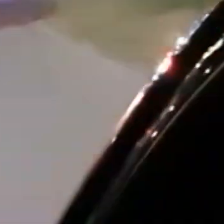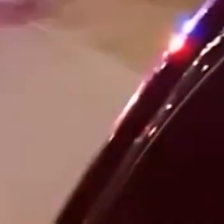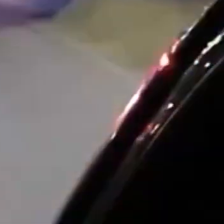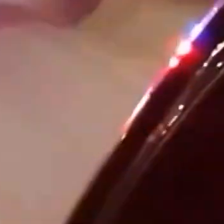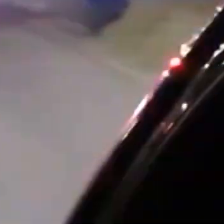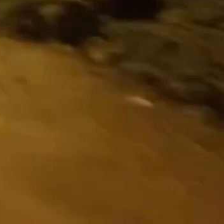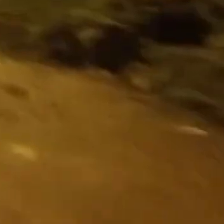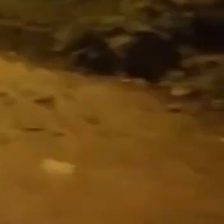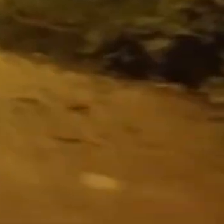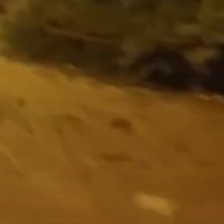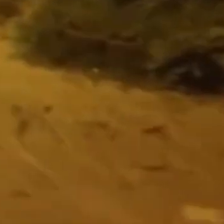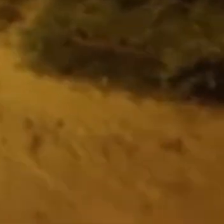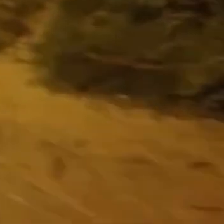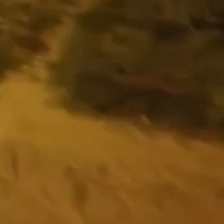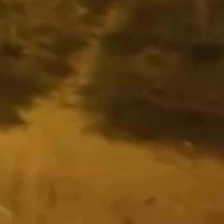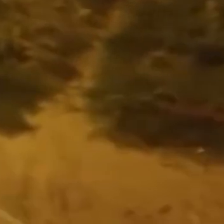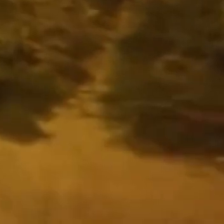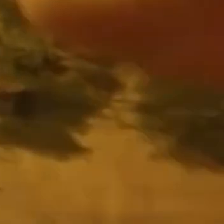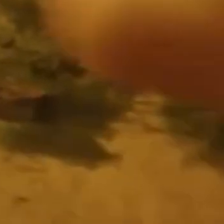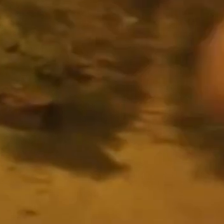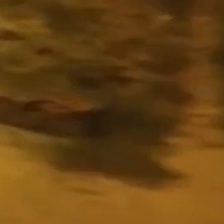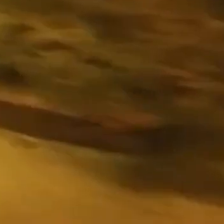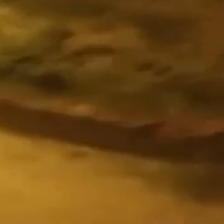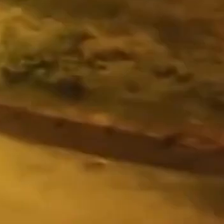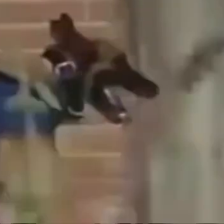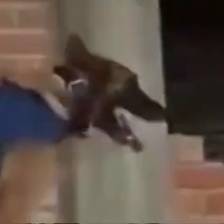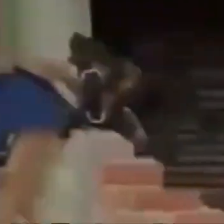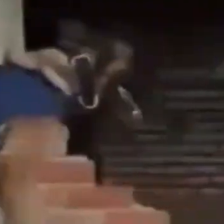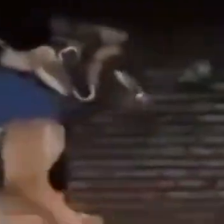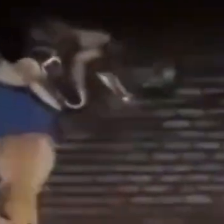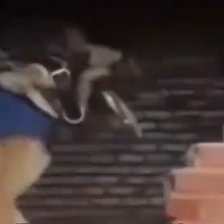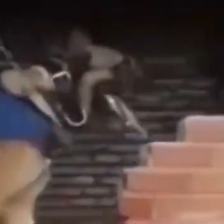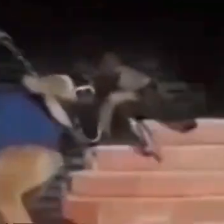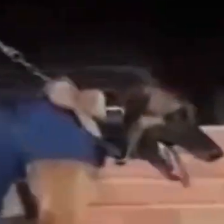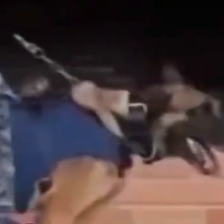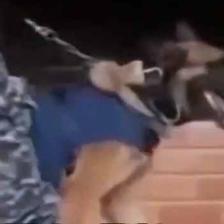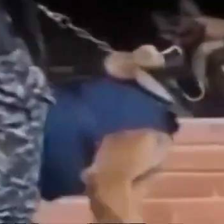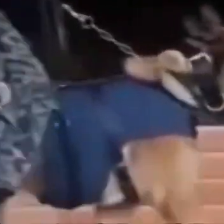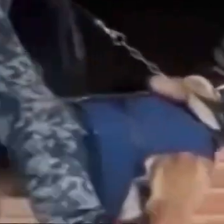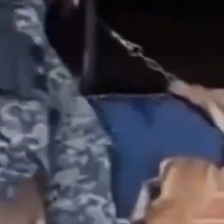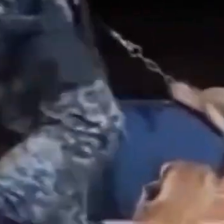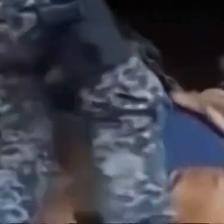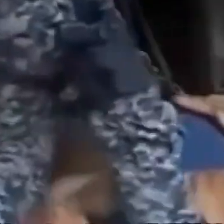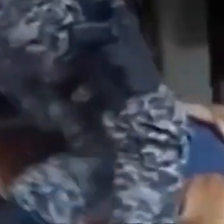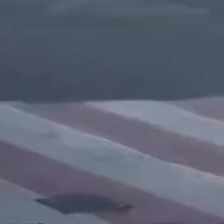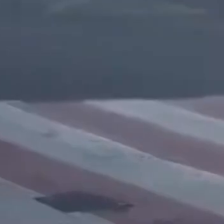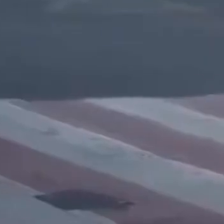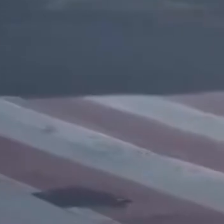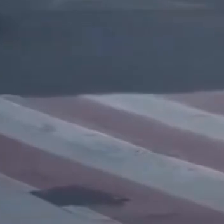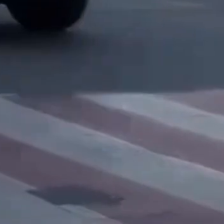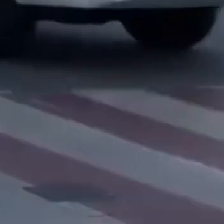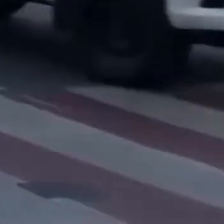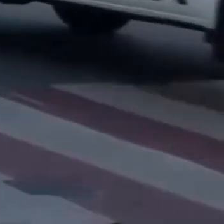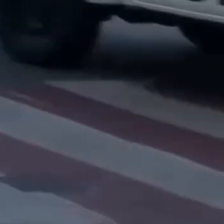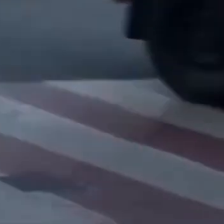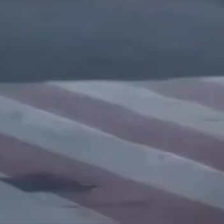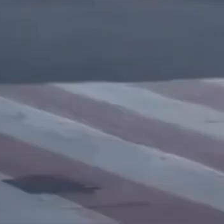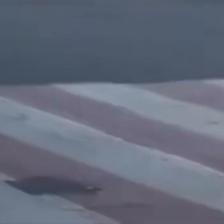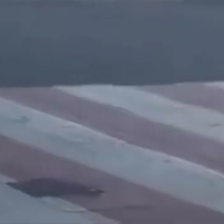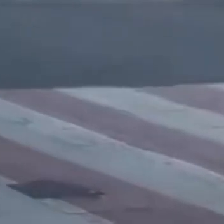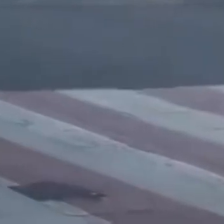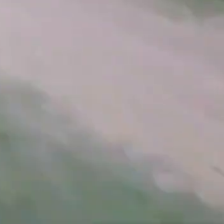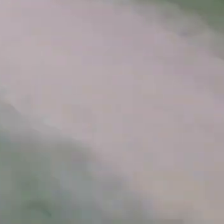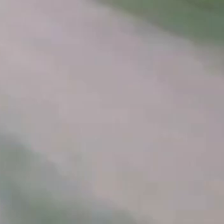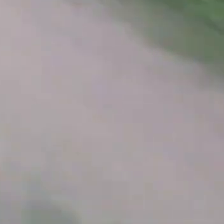De noite, de madrugada, a qualquer hora, sem intervalo. Nossa PM não para,